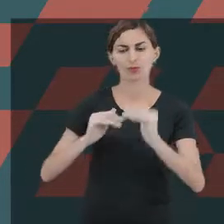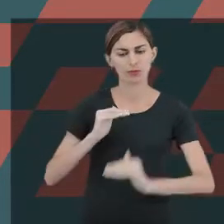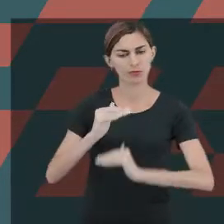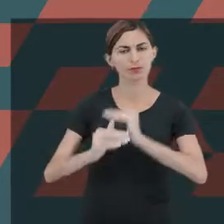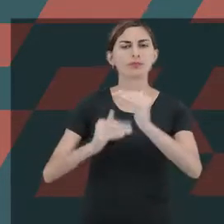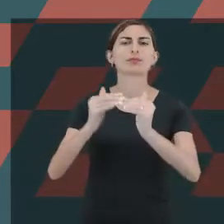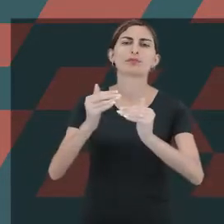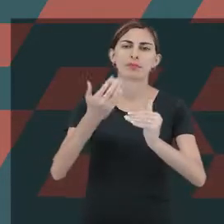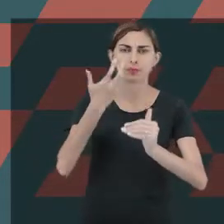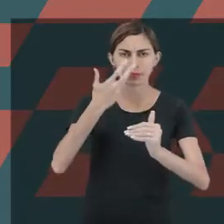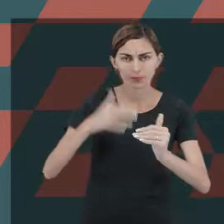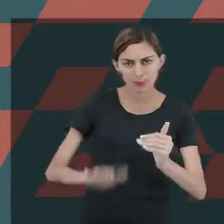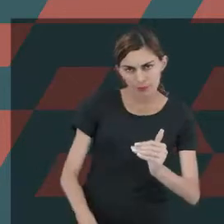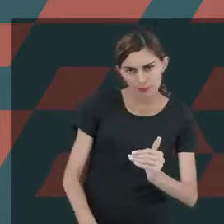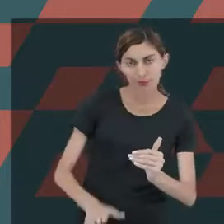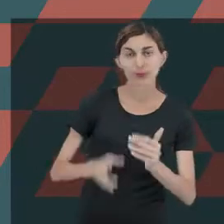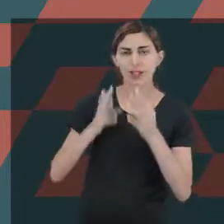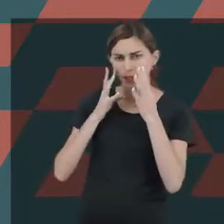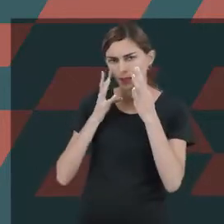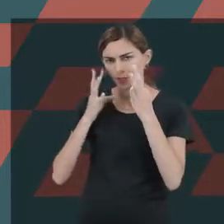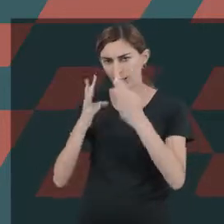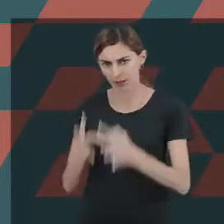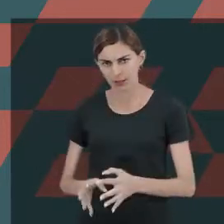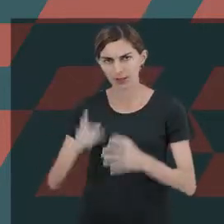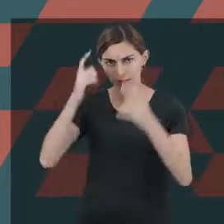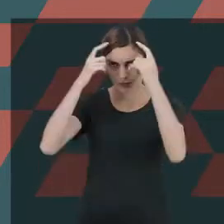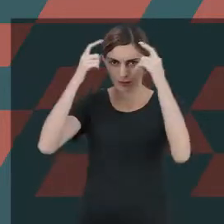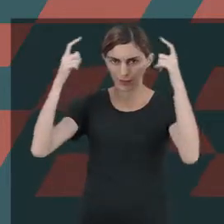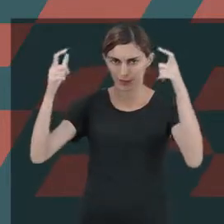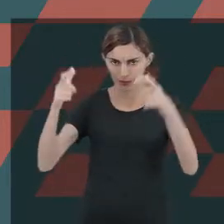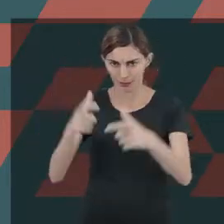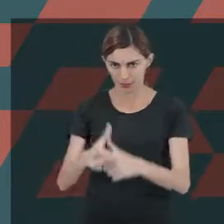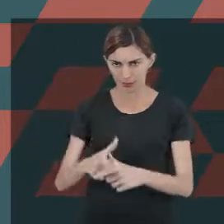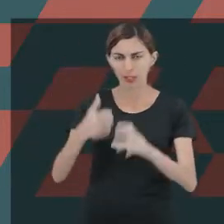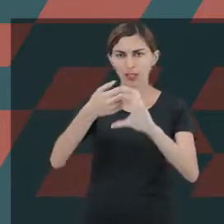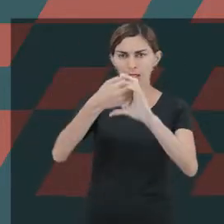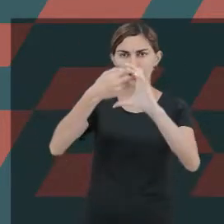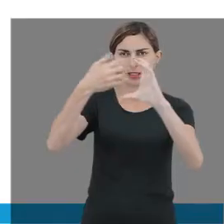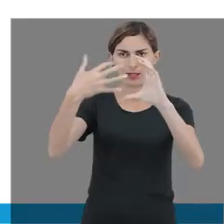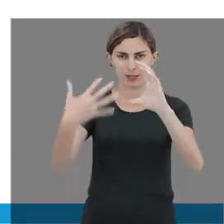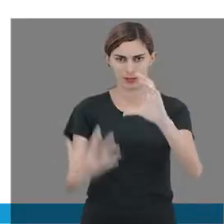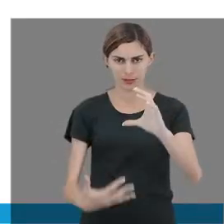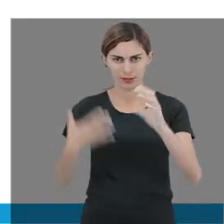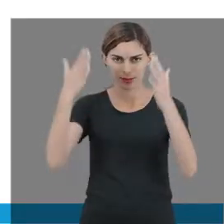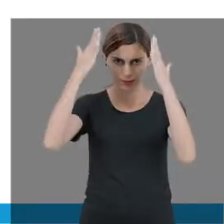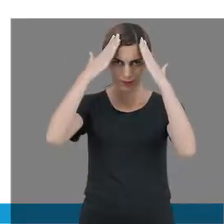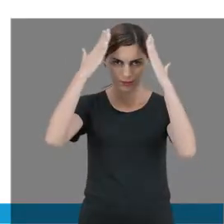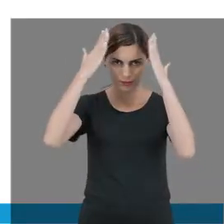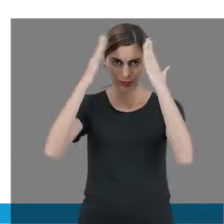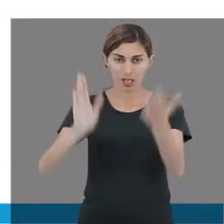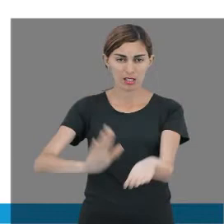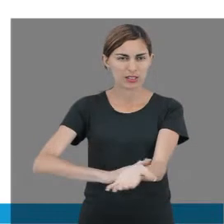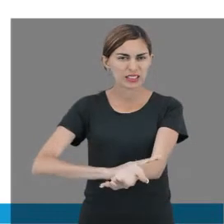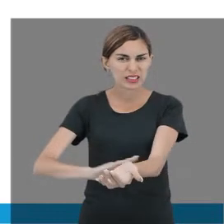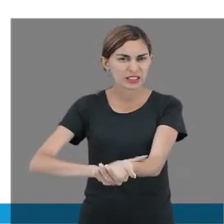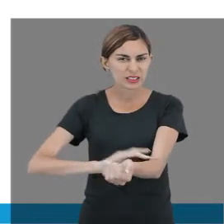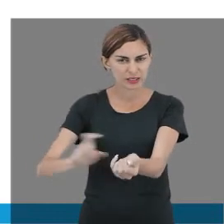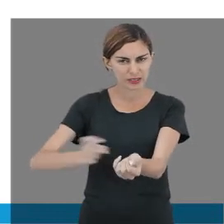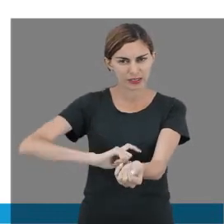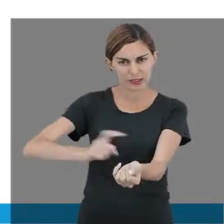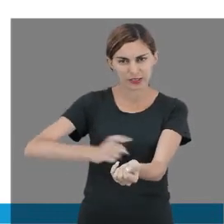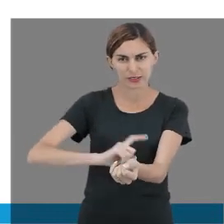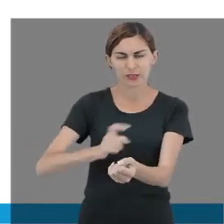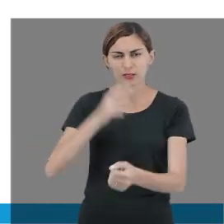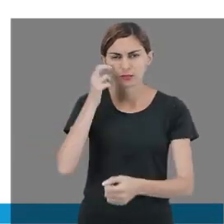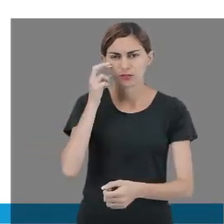inicial, o que chamava muita atenção, além da microcefalia e daquelas características do crânio que eu falei, era uma irritabilidade bem exacerbada. Então a gente sabe